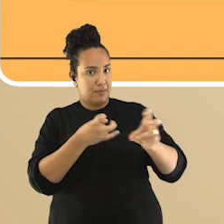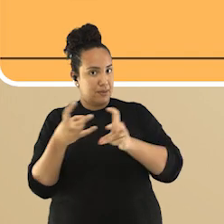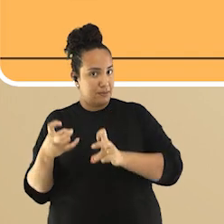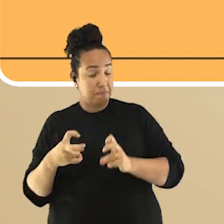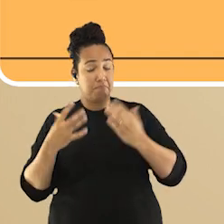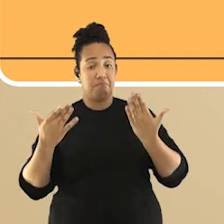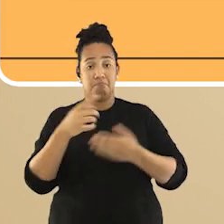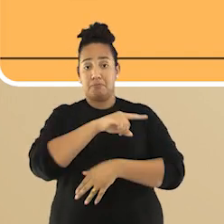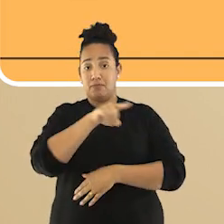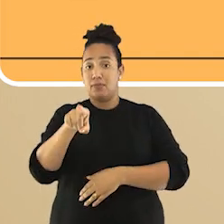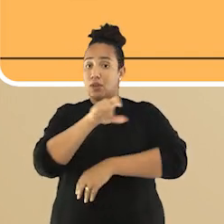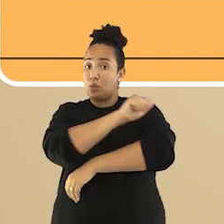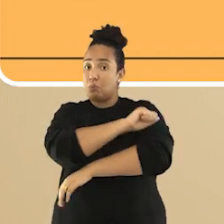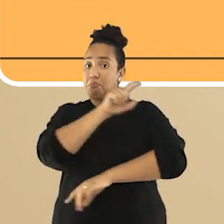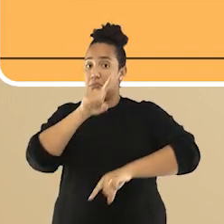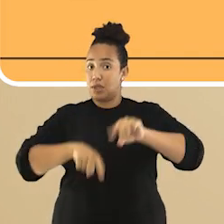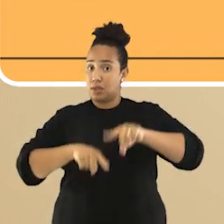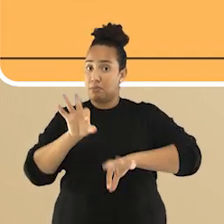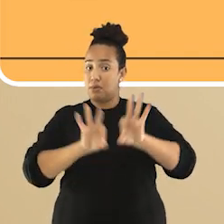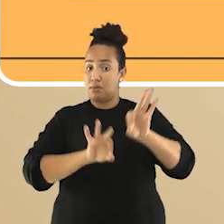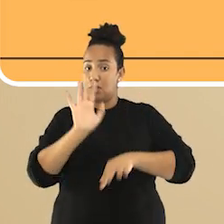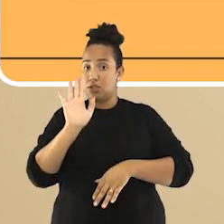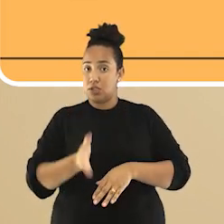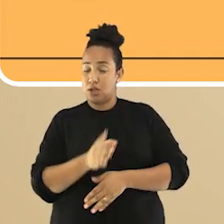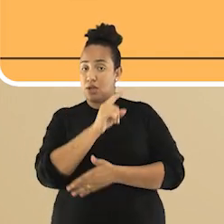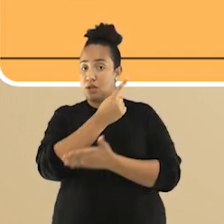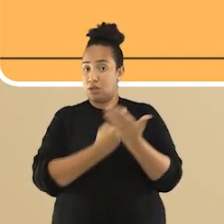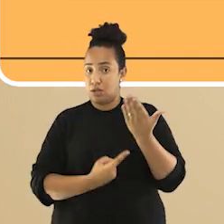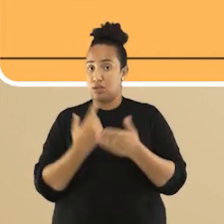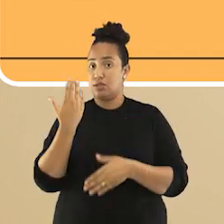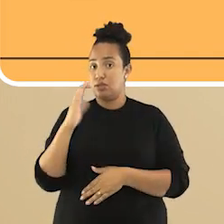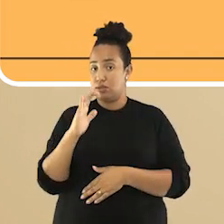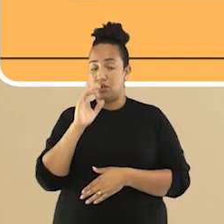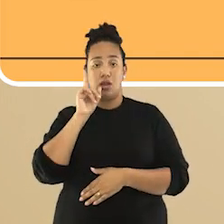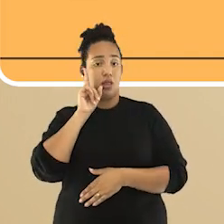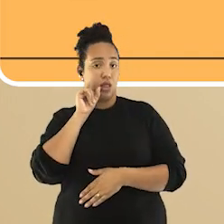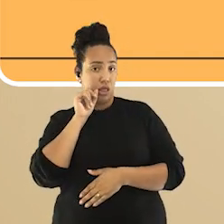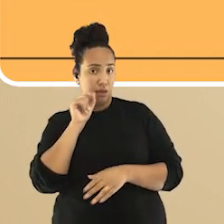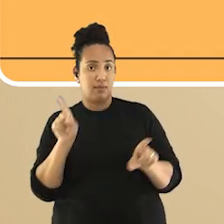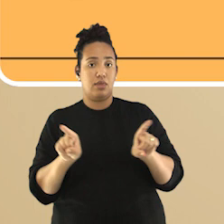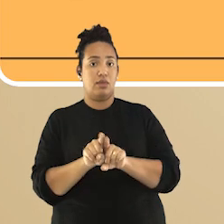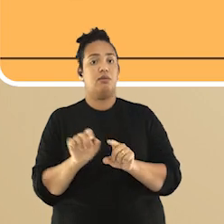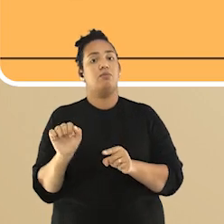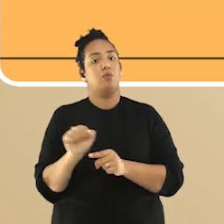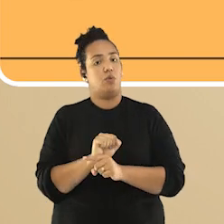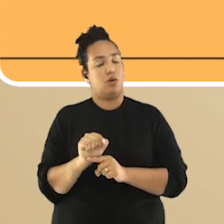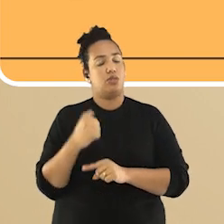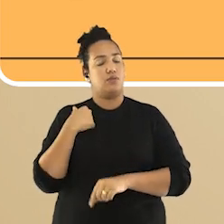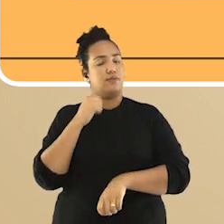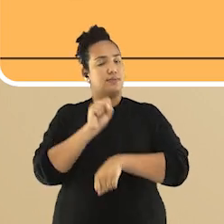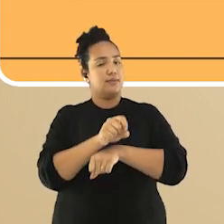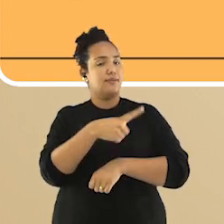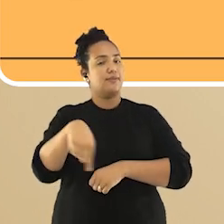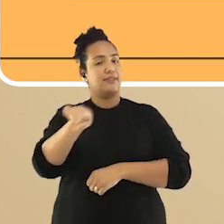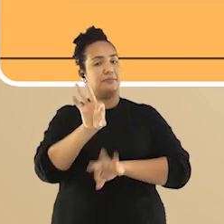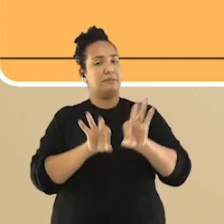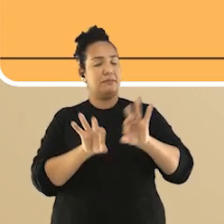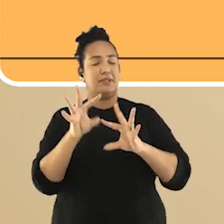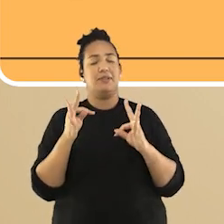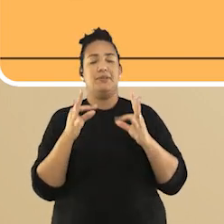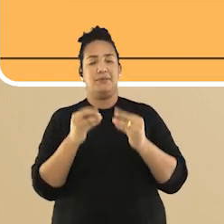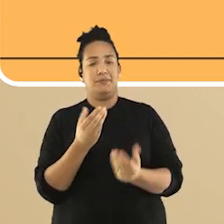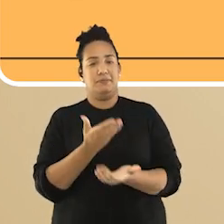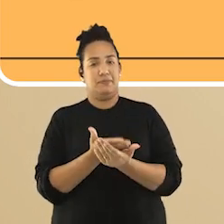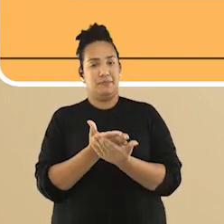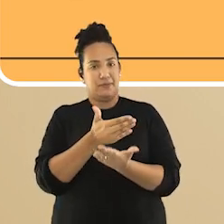já prepare seu material escolar. Pode pegar aí seu caderno de ciências, seu lápis e sua borracha. Eu vou aguardar você pegar tudo para que a gente